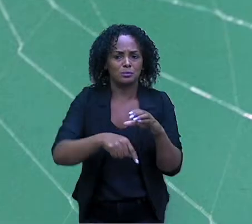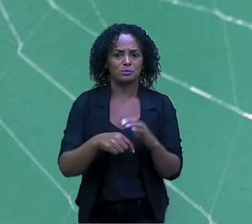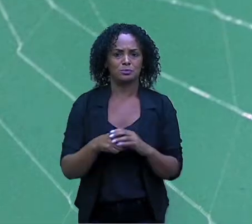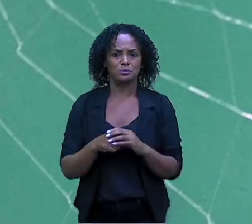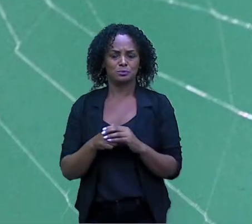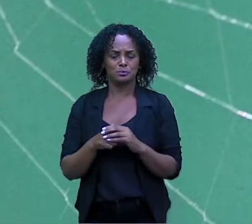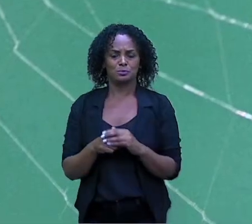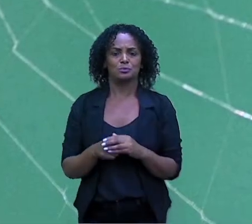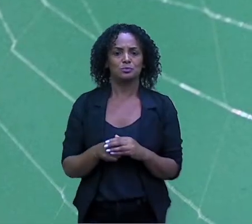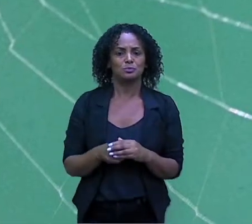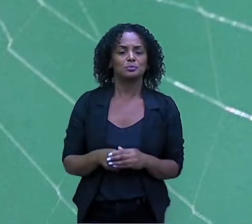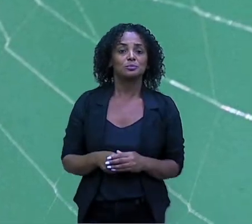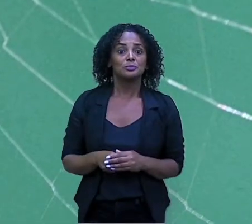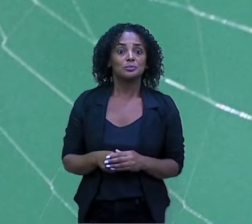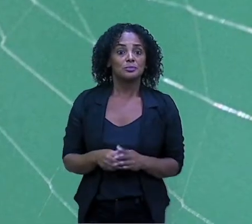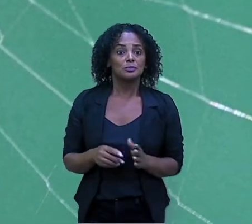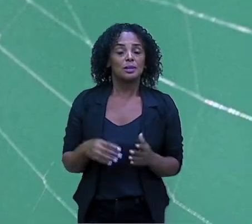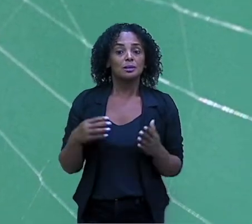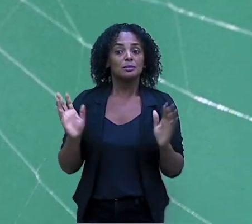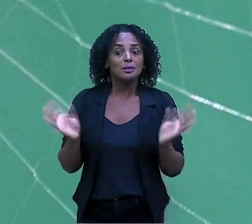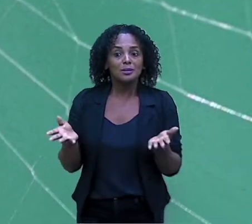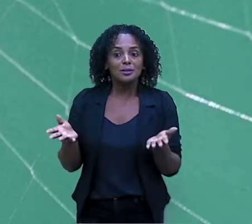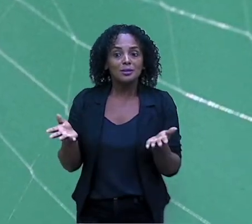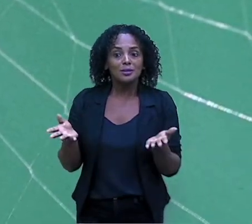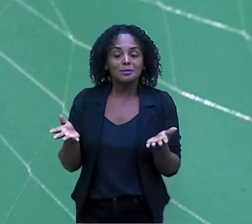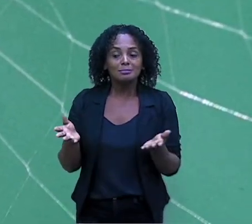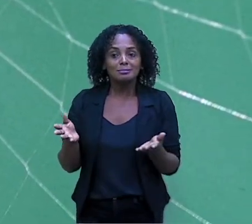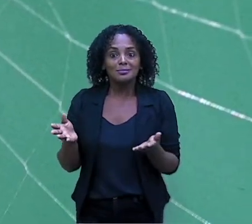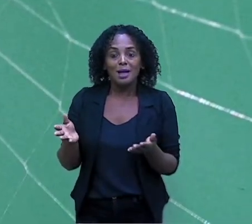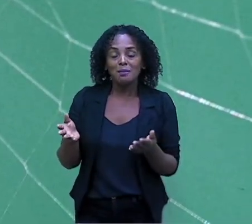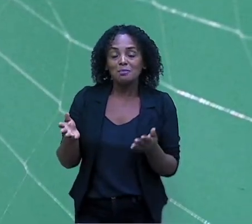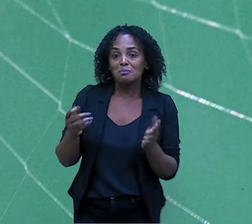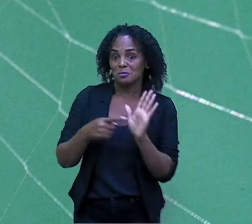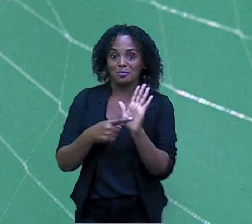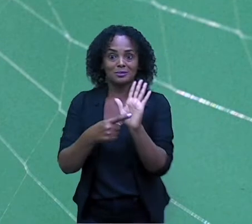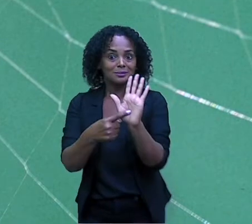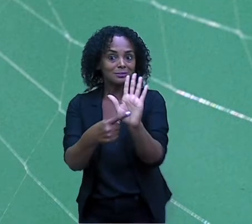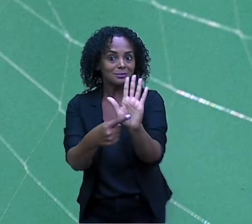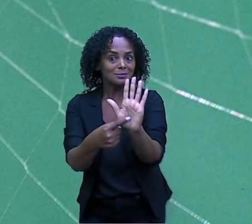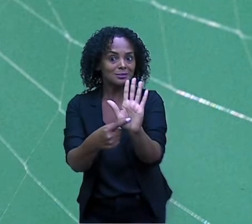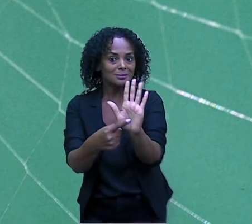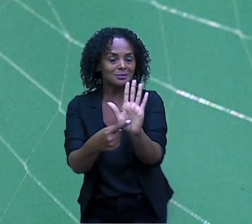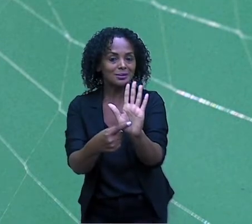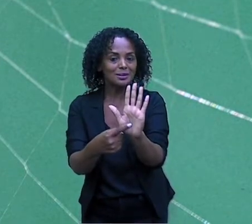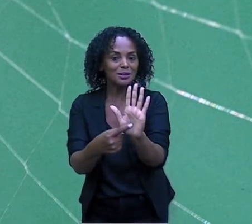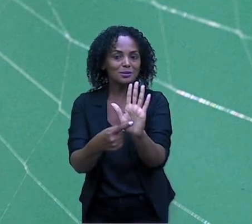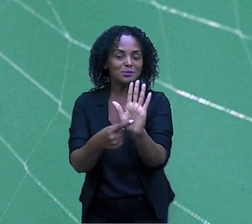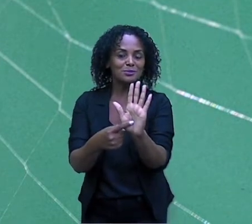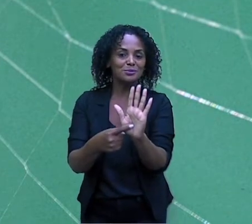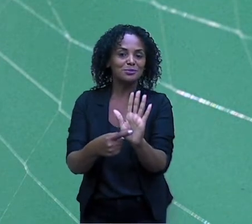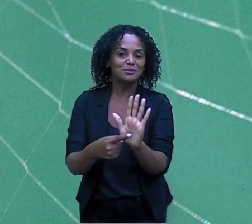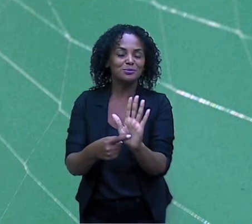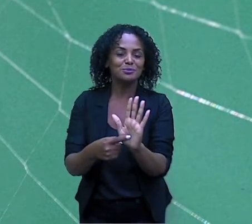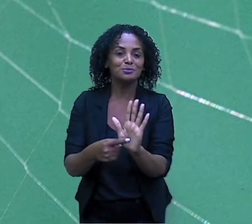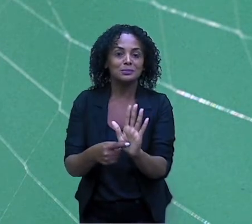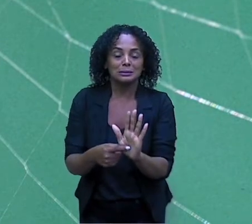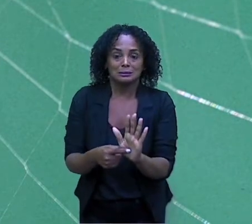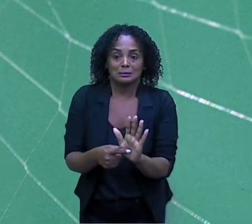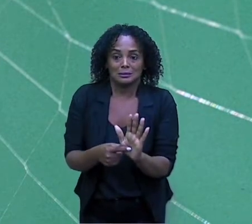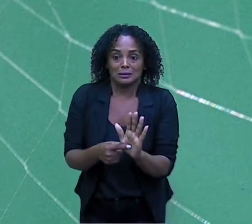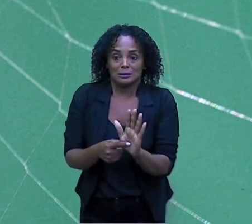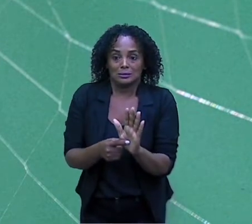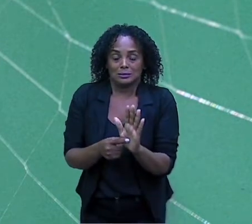Continuando aí a nossa aula. Vamos abaixar de novo para ver o que desenho é esse? Levantou uma